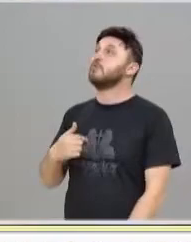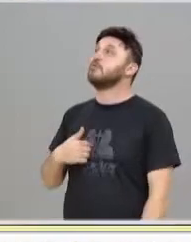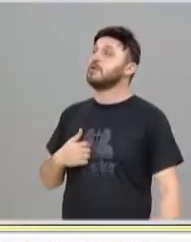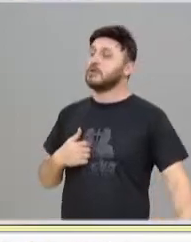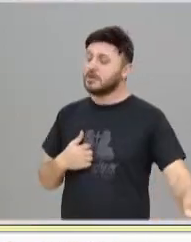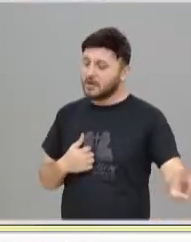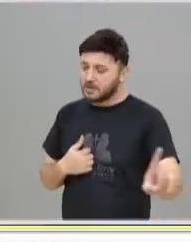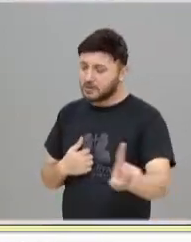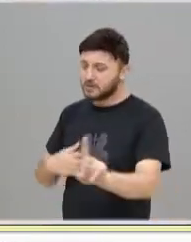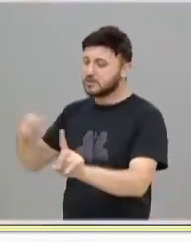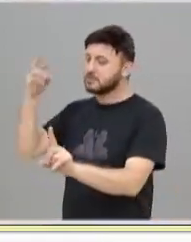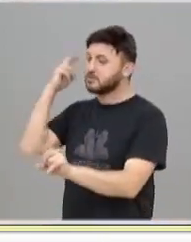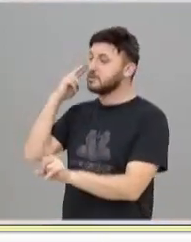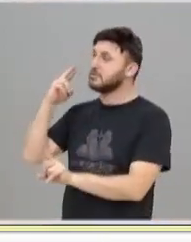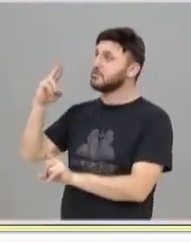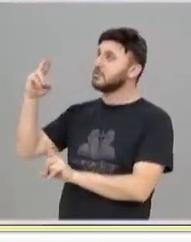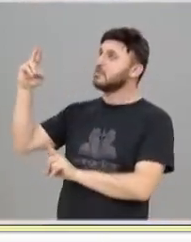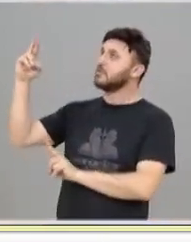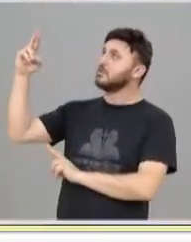Eu vim aqui,